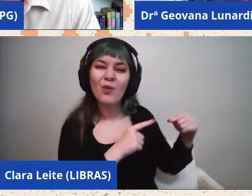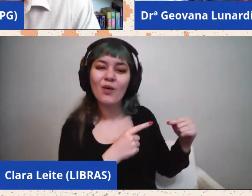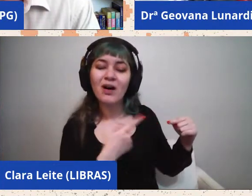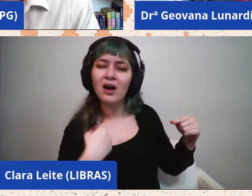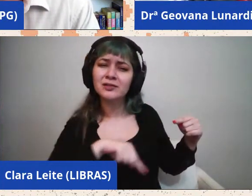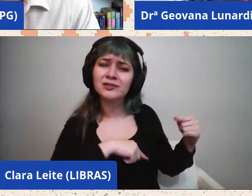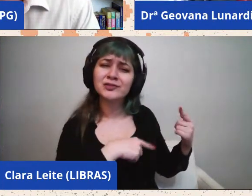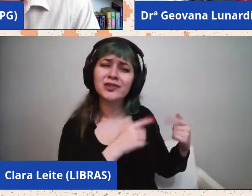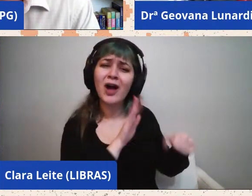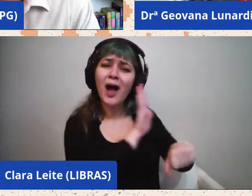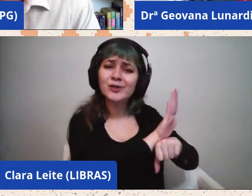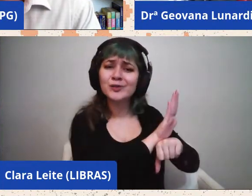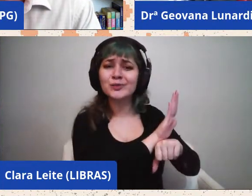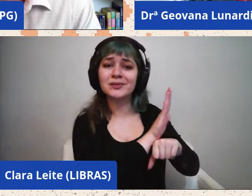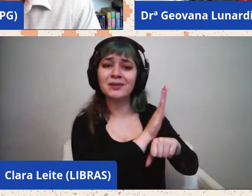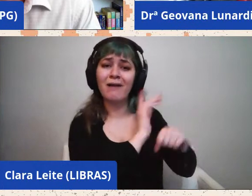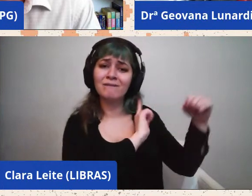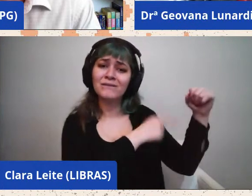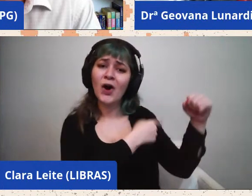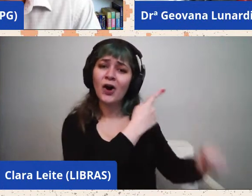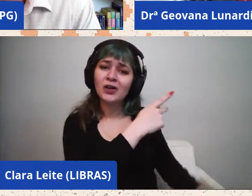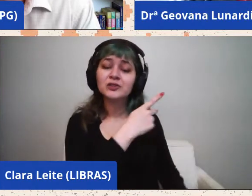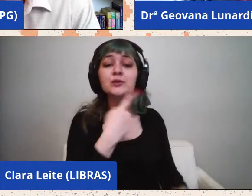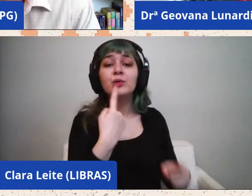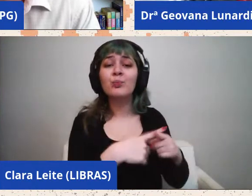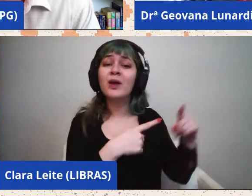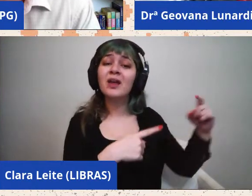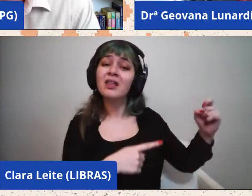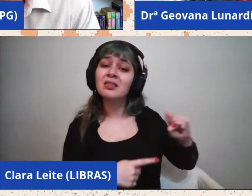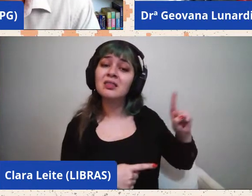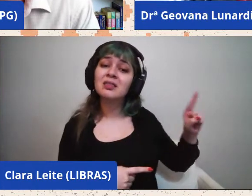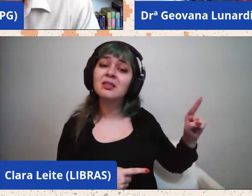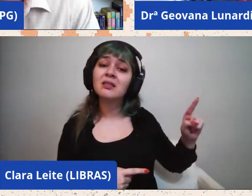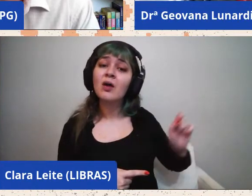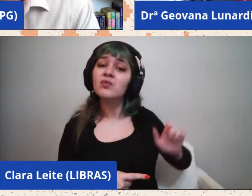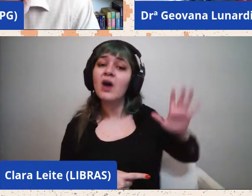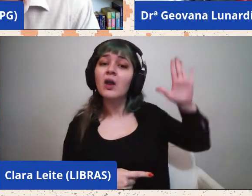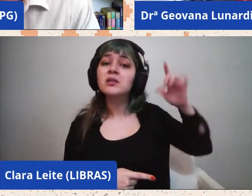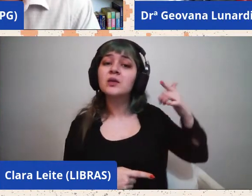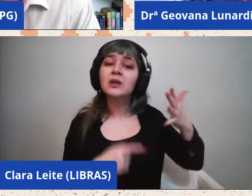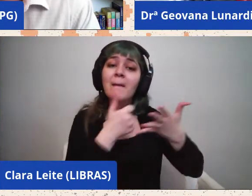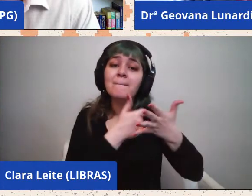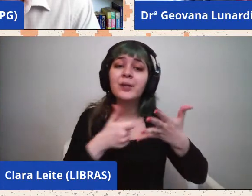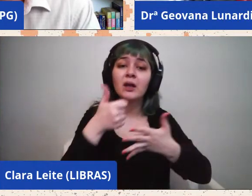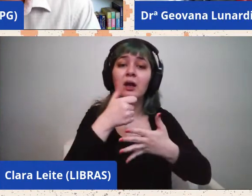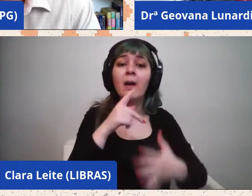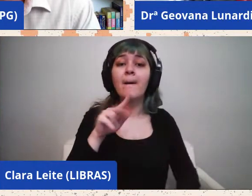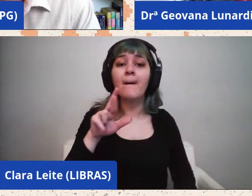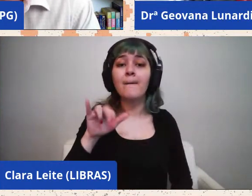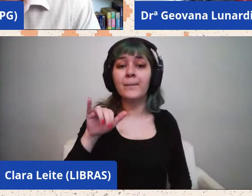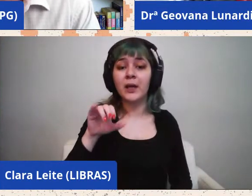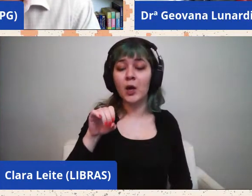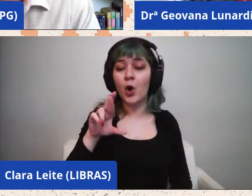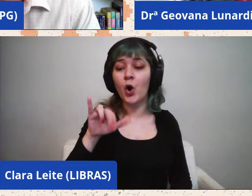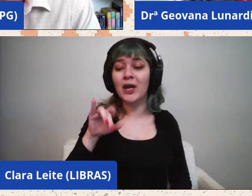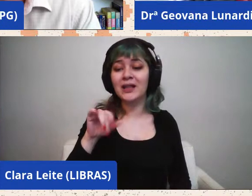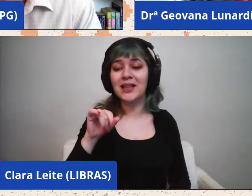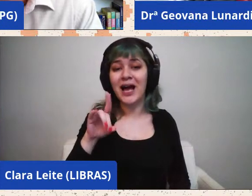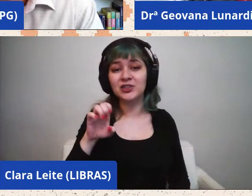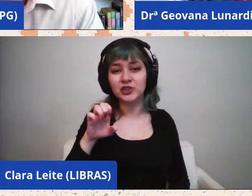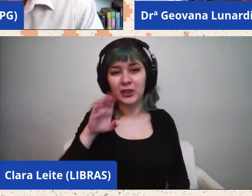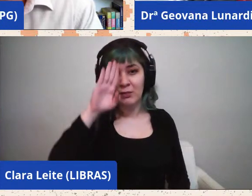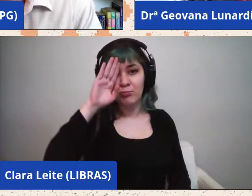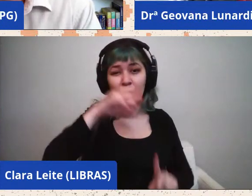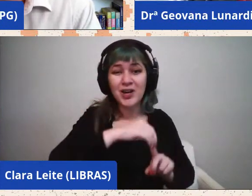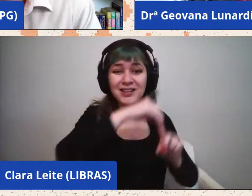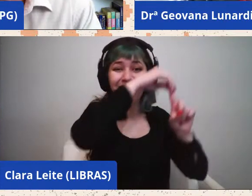que são aqueles que não valorizam e não priorizam a educação, não priorizam a pesquisa e não